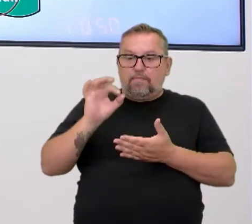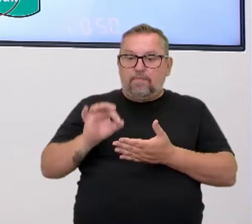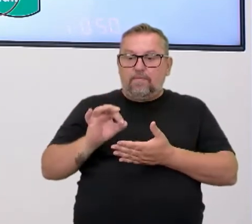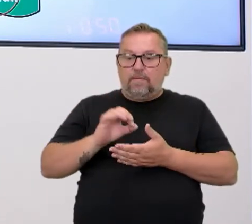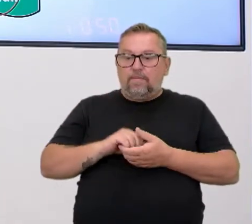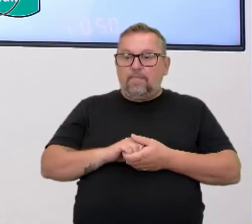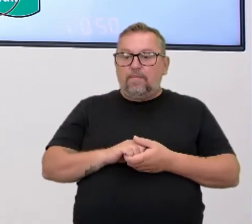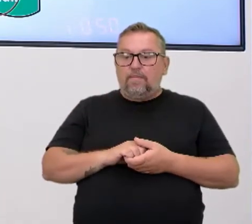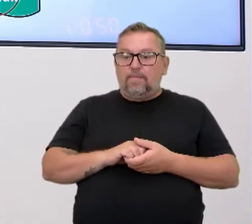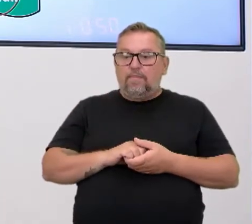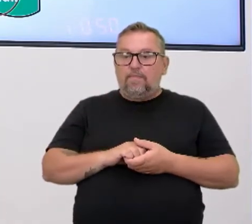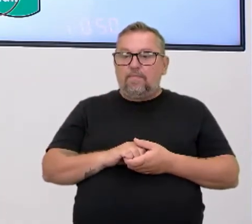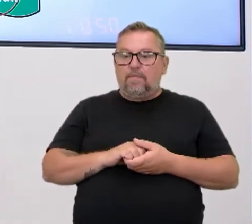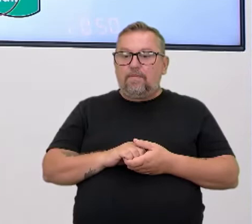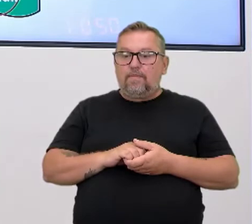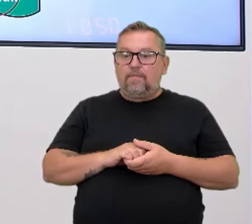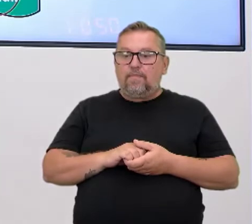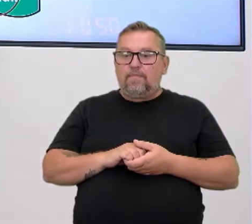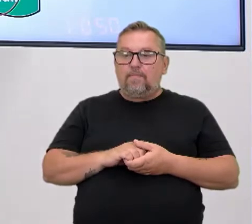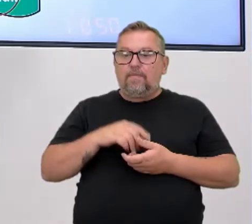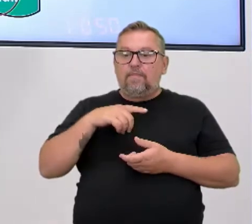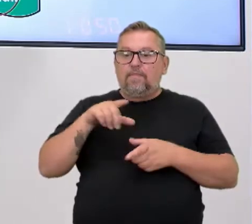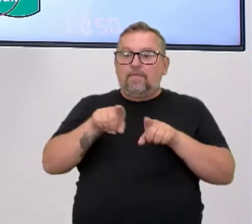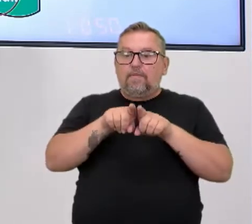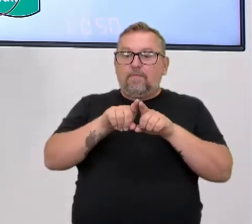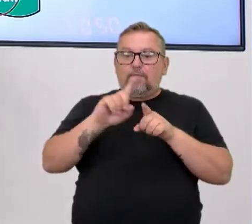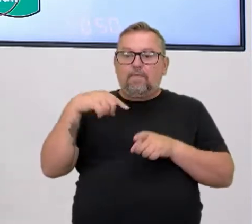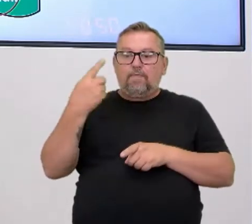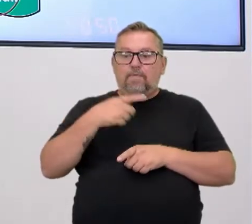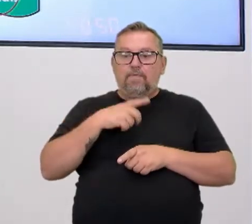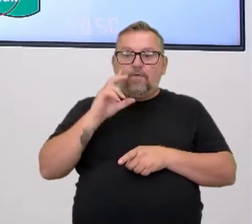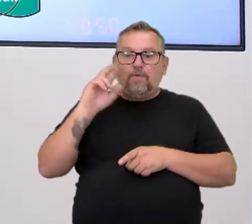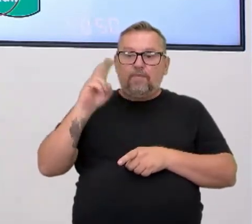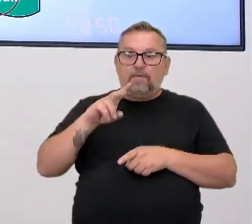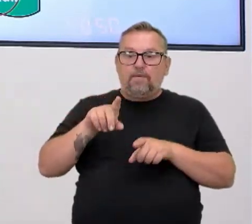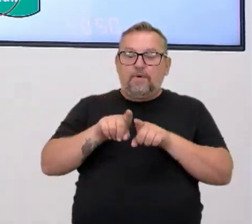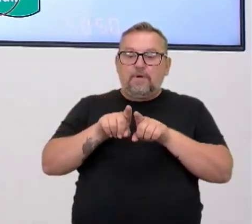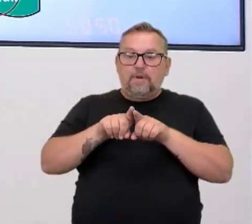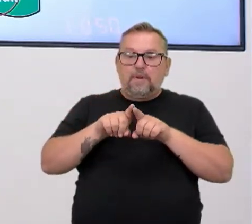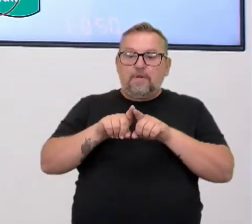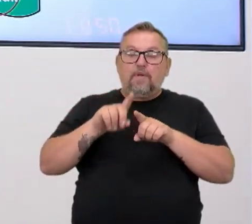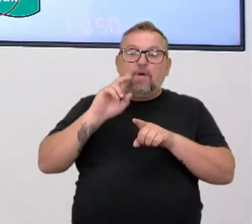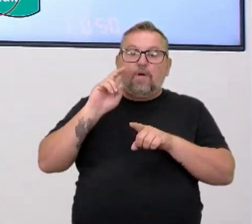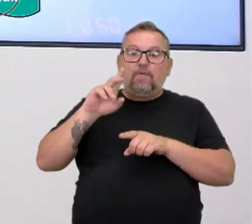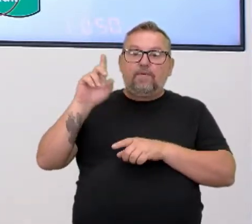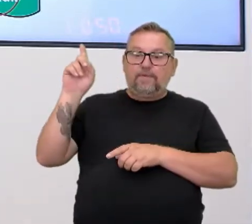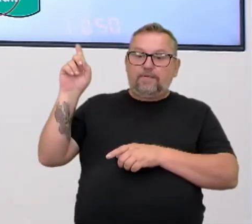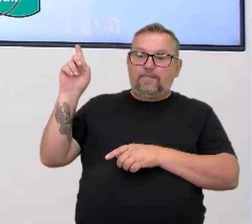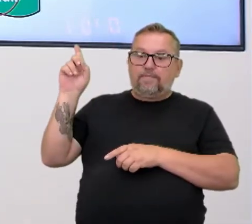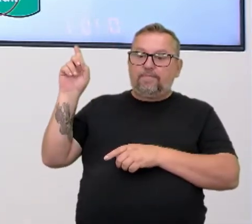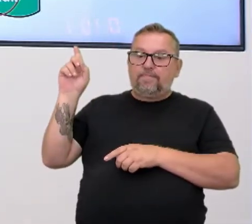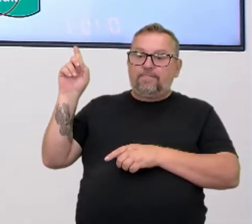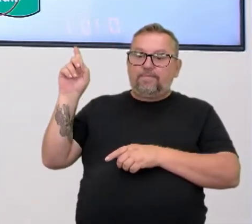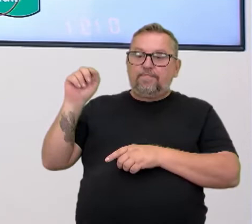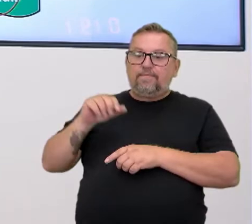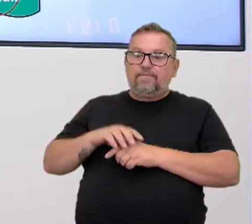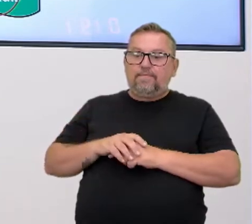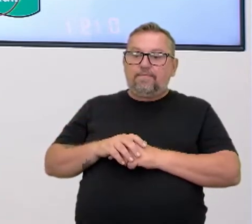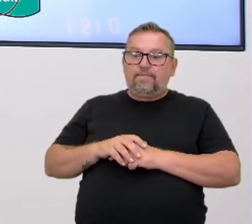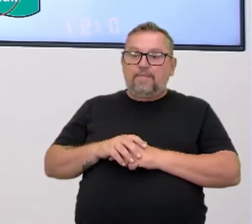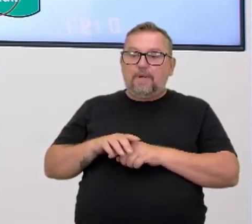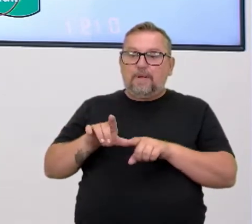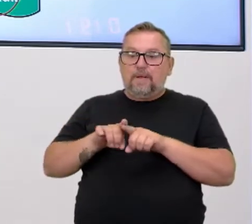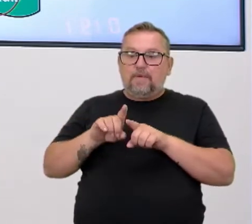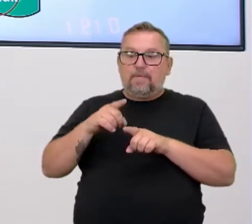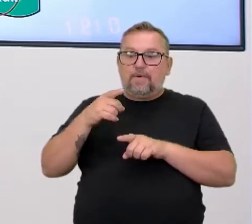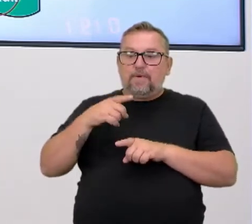secundária, né? Como primária aqui em azul, nosso componente curricular, que é o CC, e a